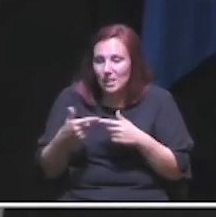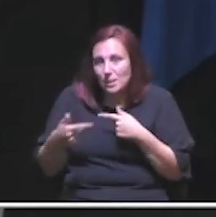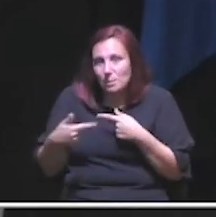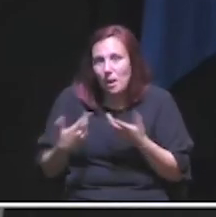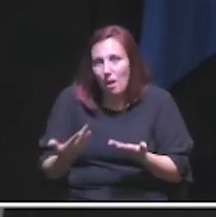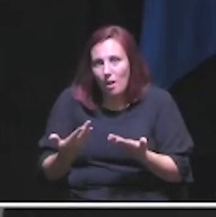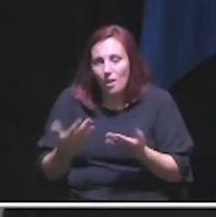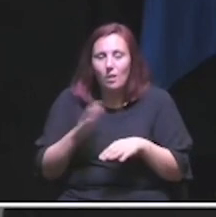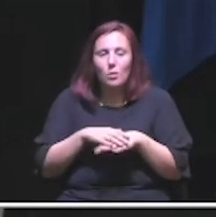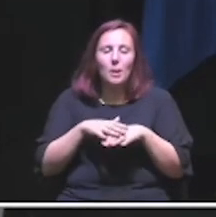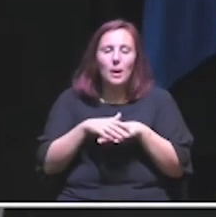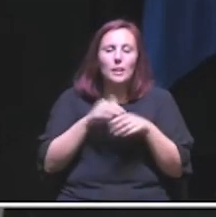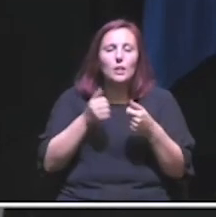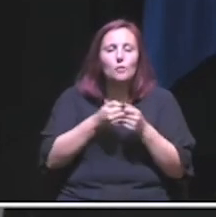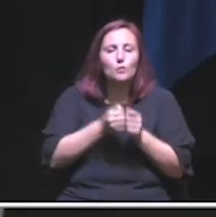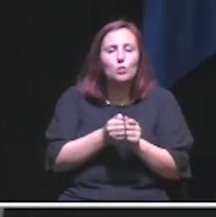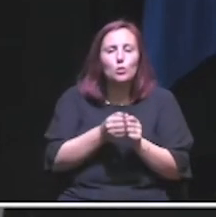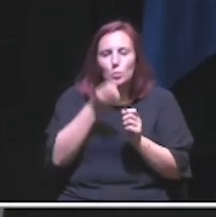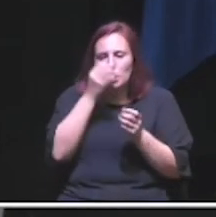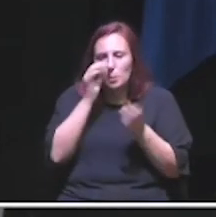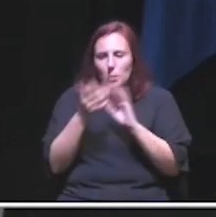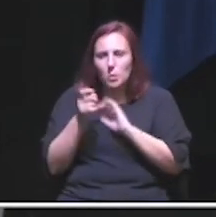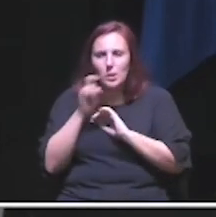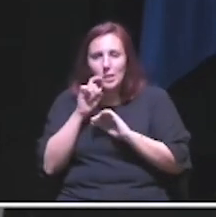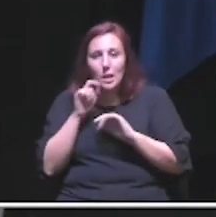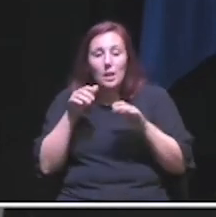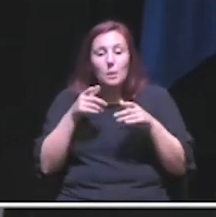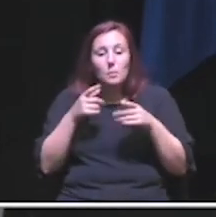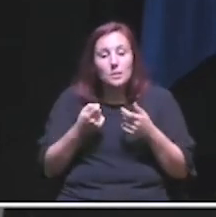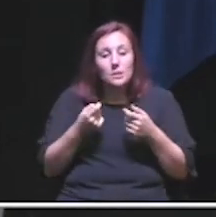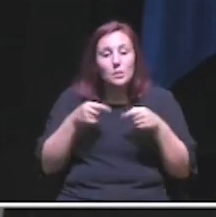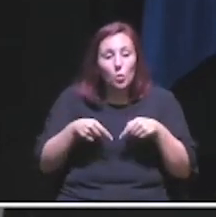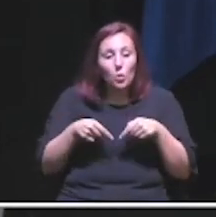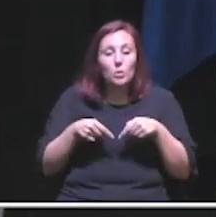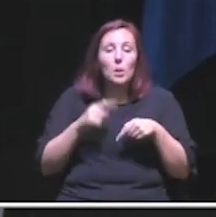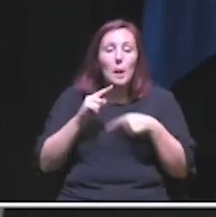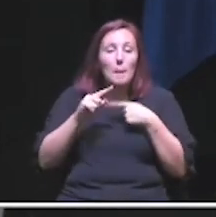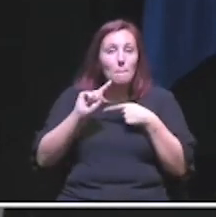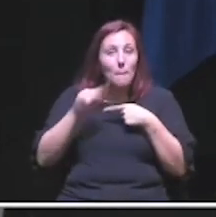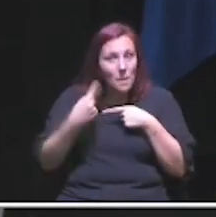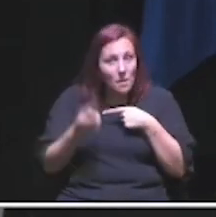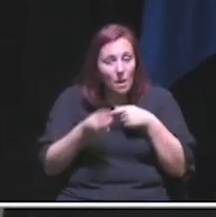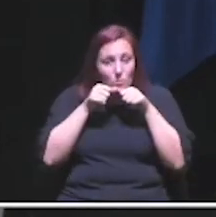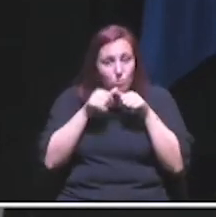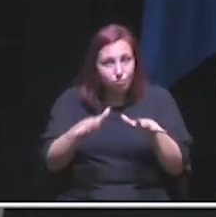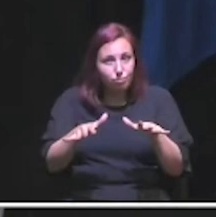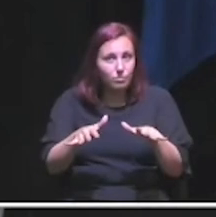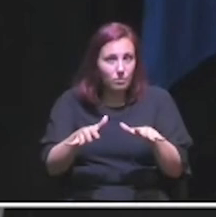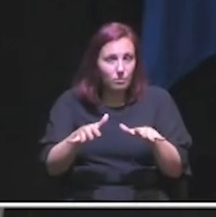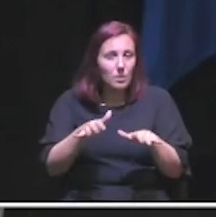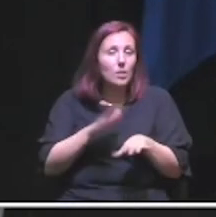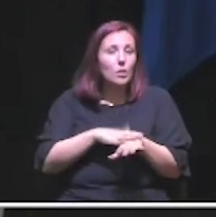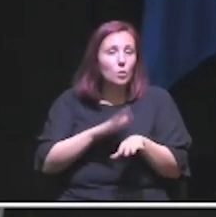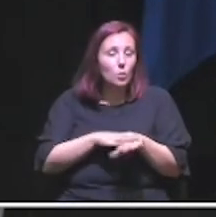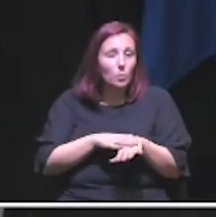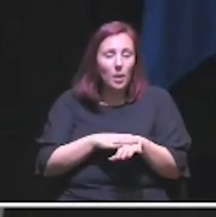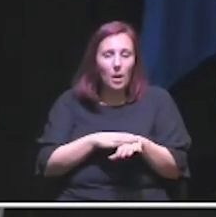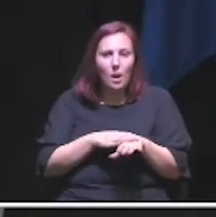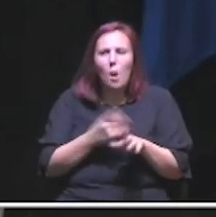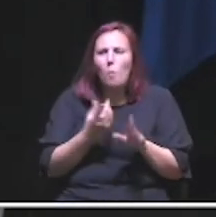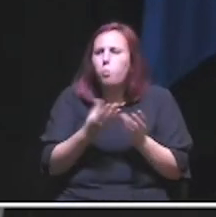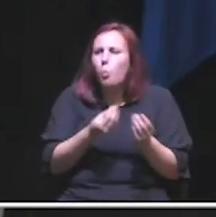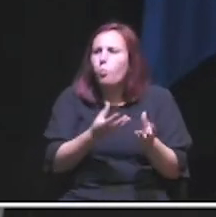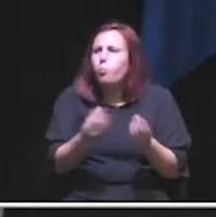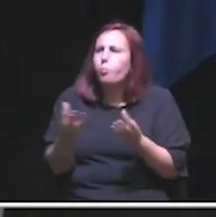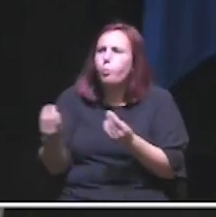de refúgios climáticos é para agora, para ser acionada e divulgada já amanhã, dia 21 de junho. Não é preciso muito, já existem tantos espaços